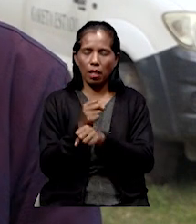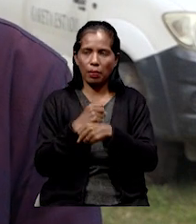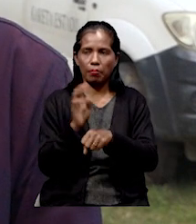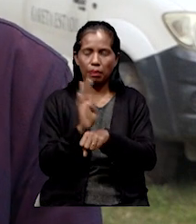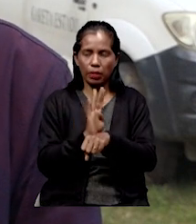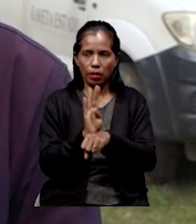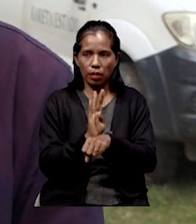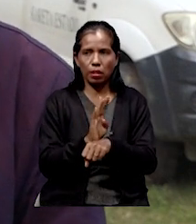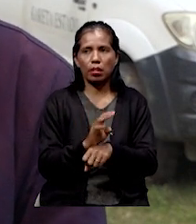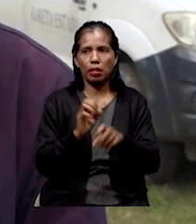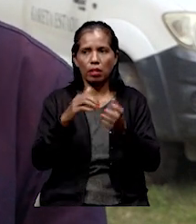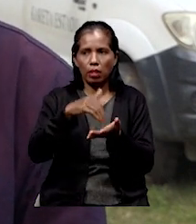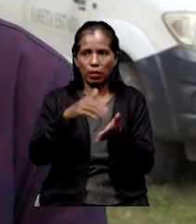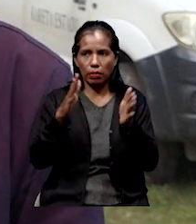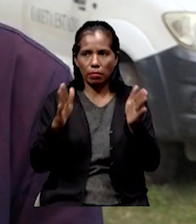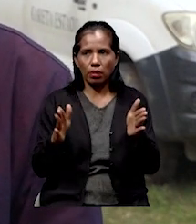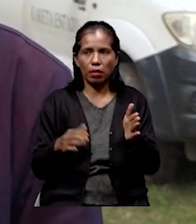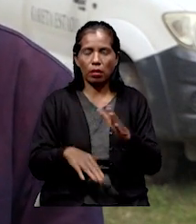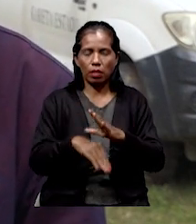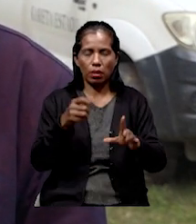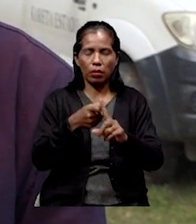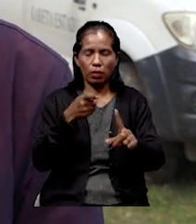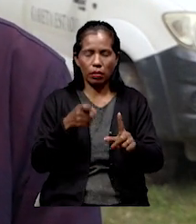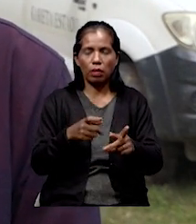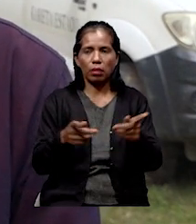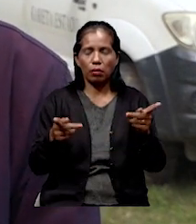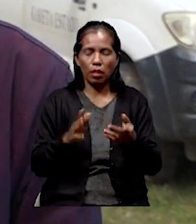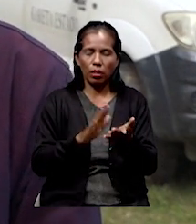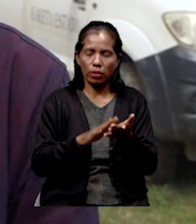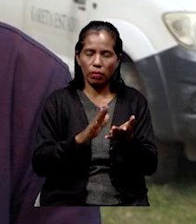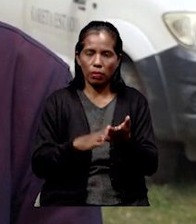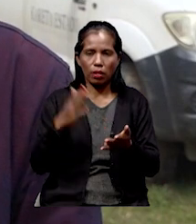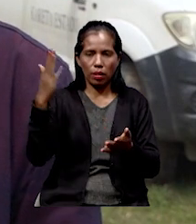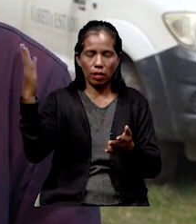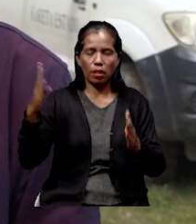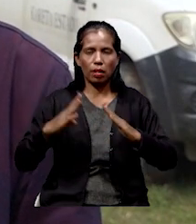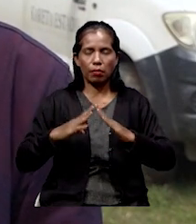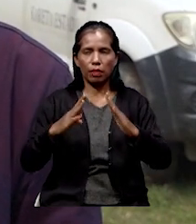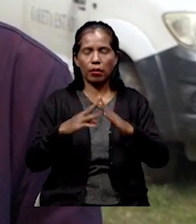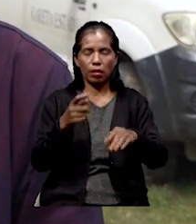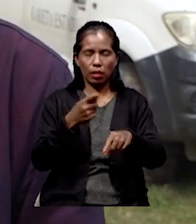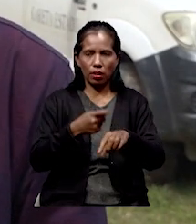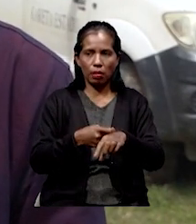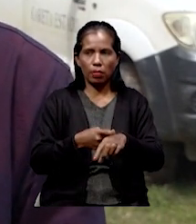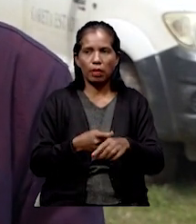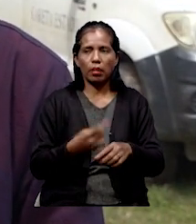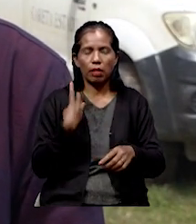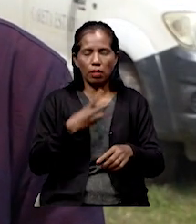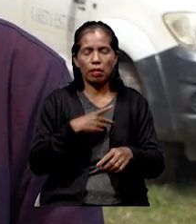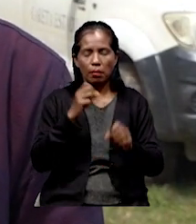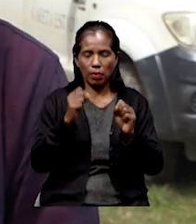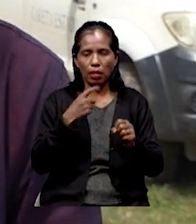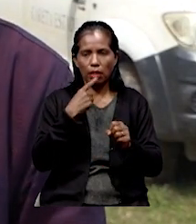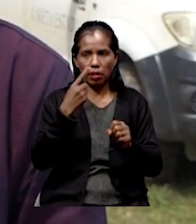tempo, estudante trabalha no sai suposto se vai da carga da escola capital. Também, né? E a tempo loro, e também de Ancata, que